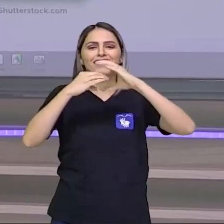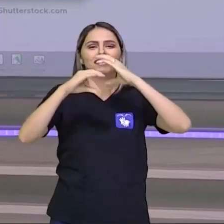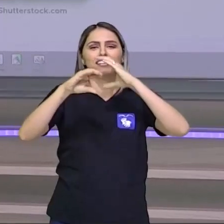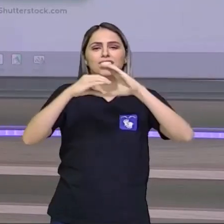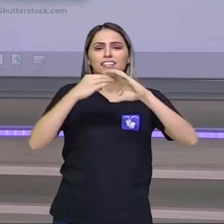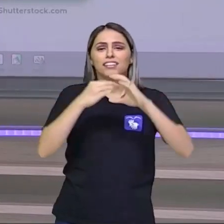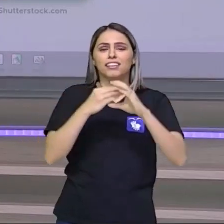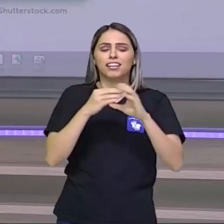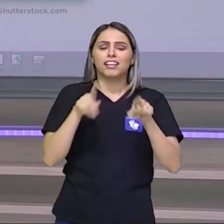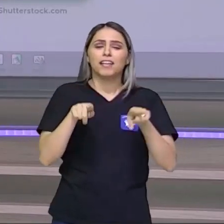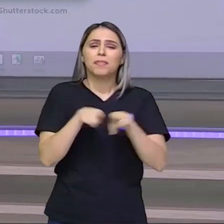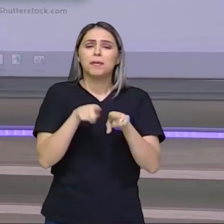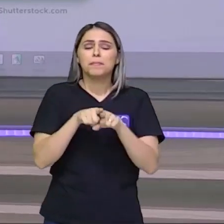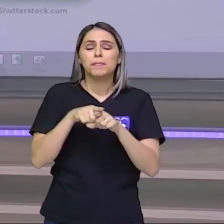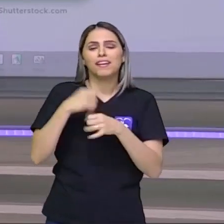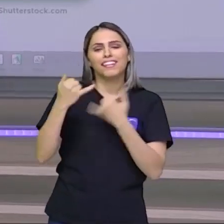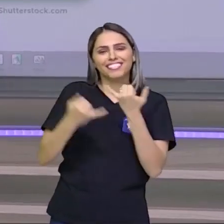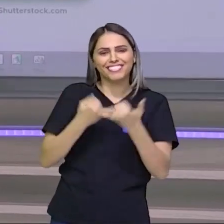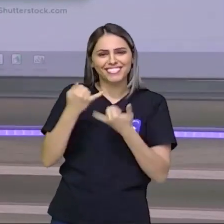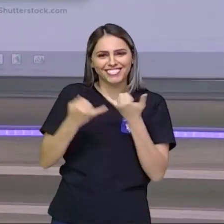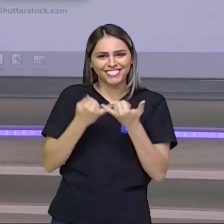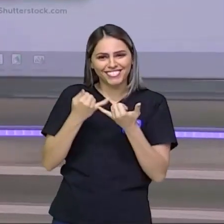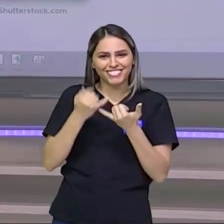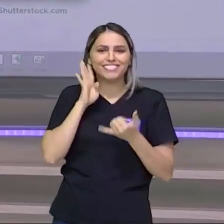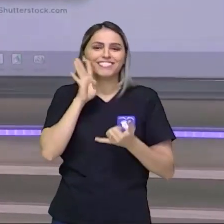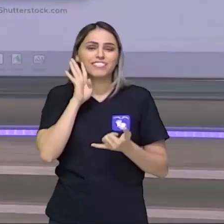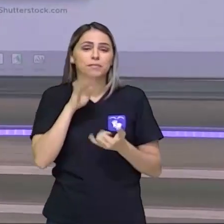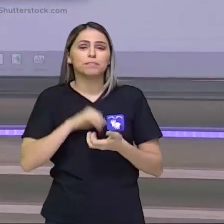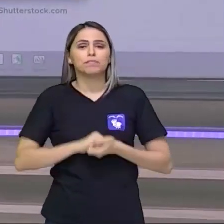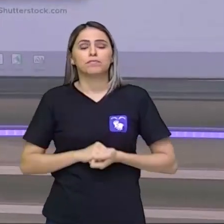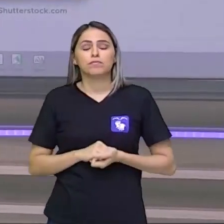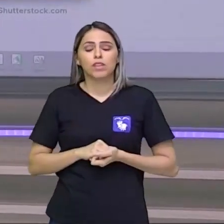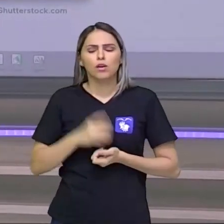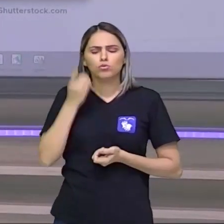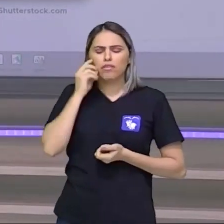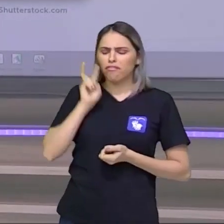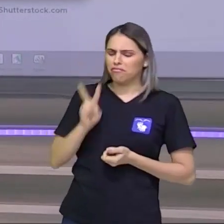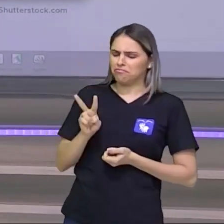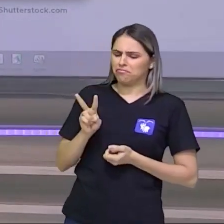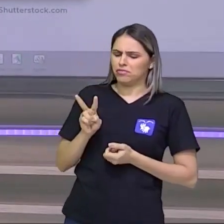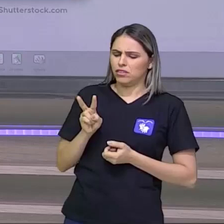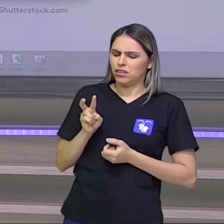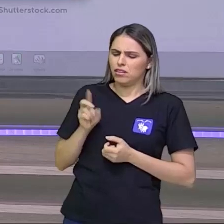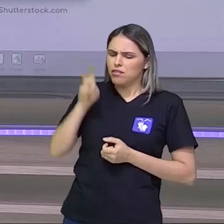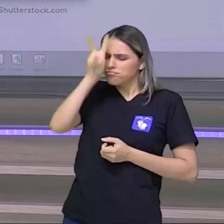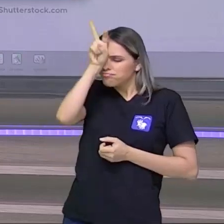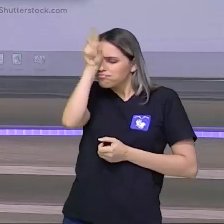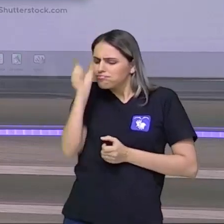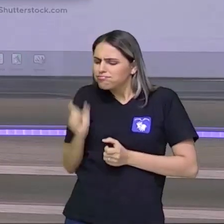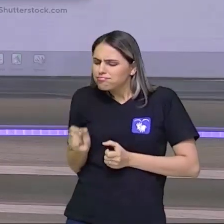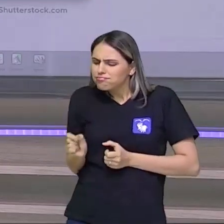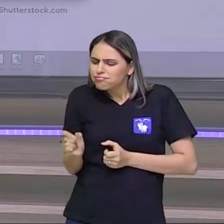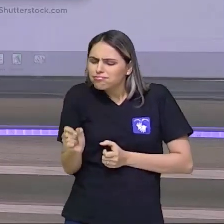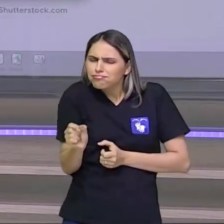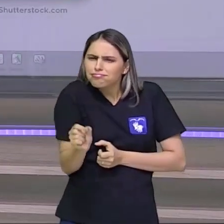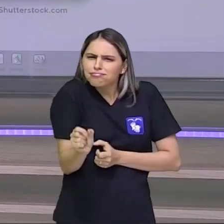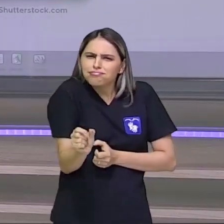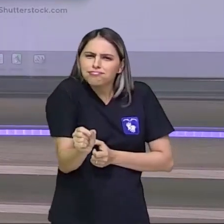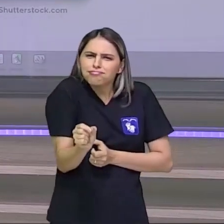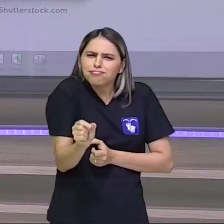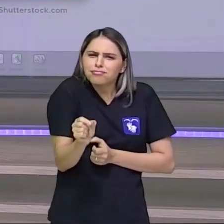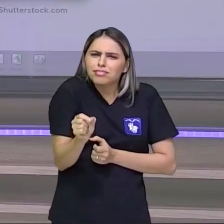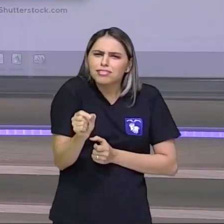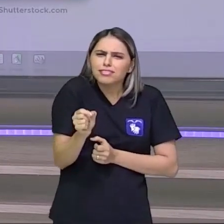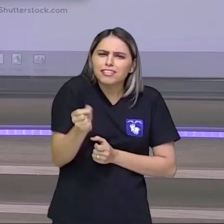e vivia se divertindo. Um dia, ela viu uma formiga bem pequenininha, passando com